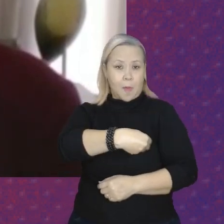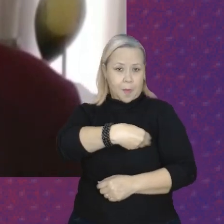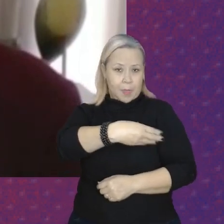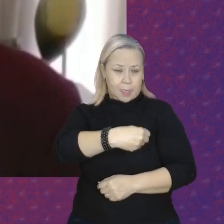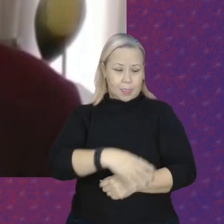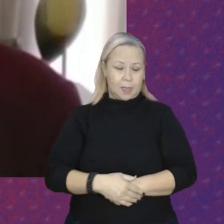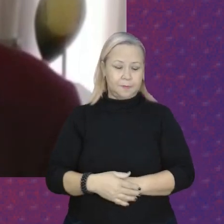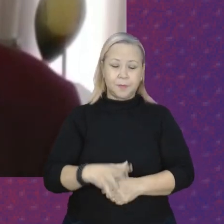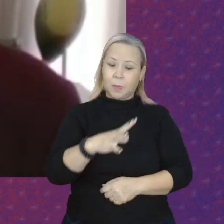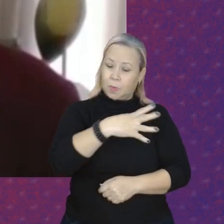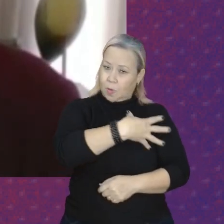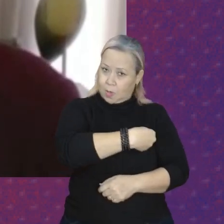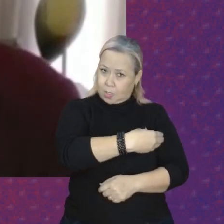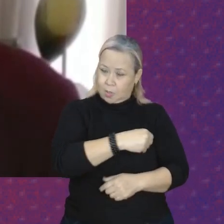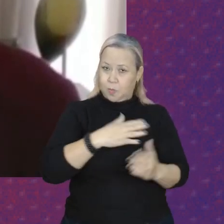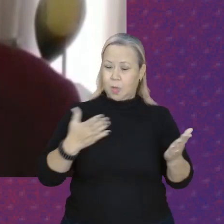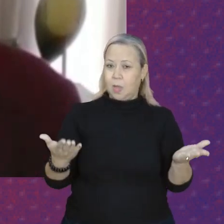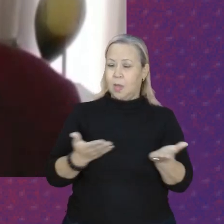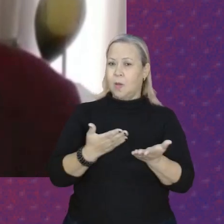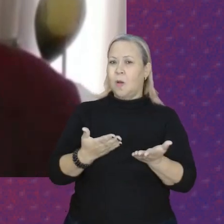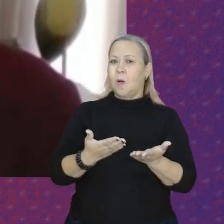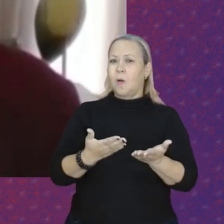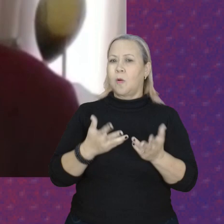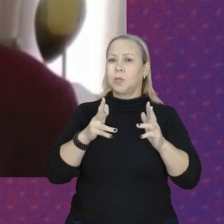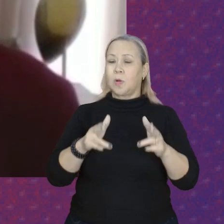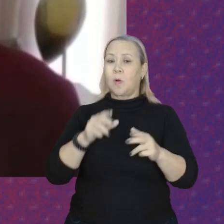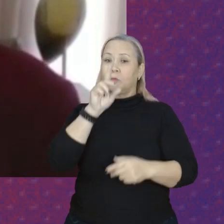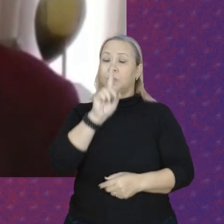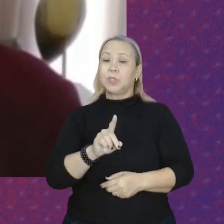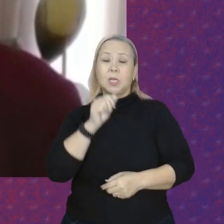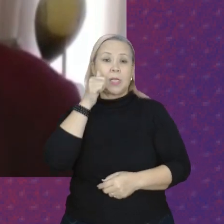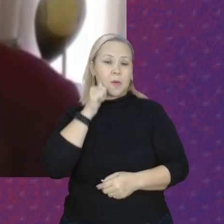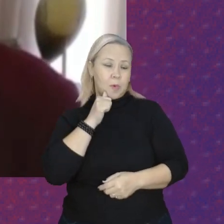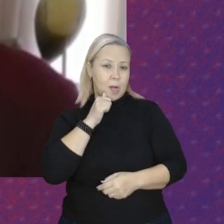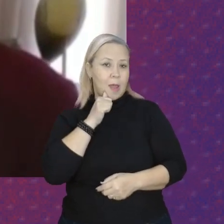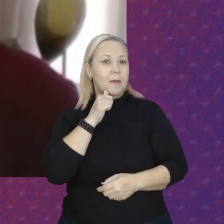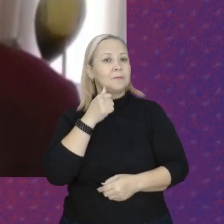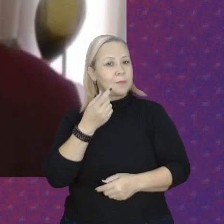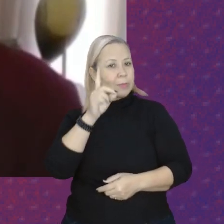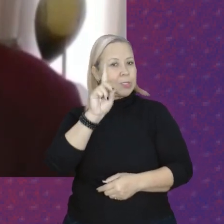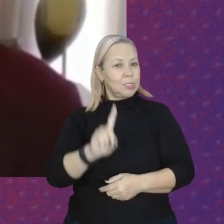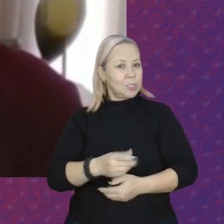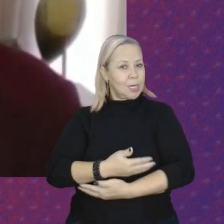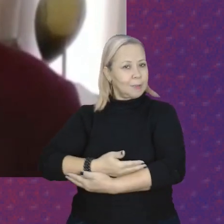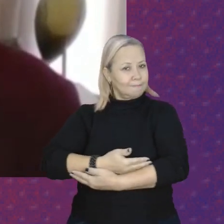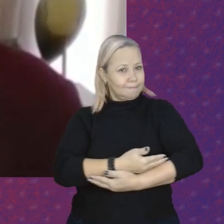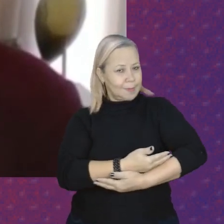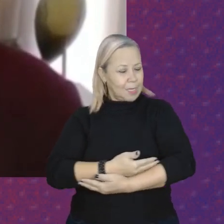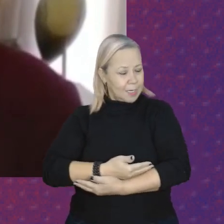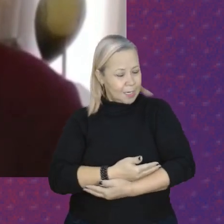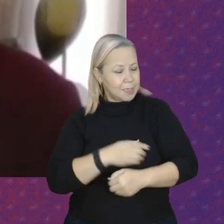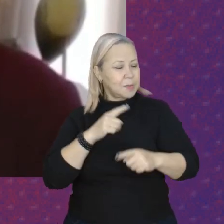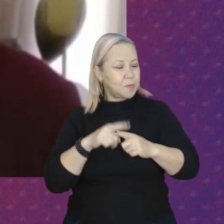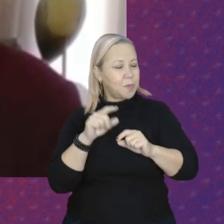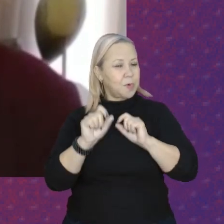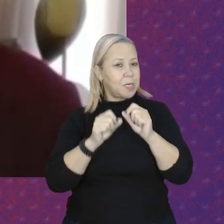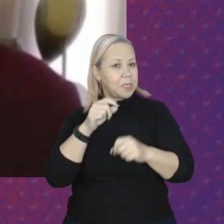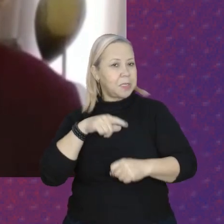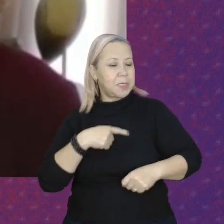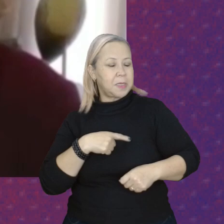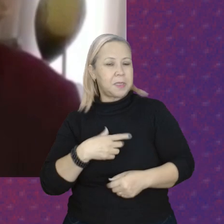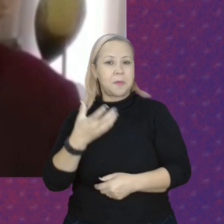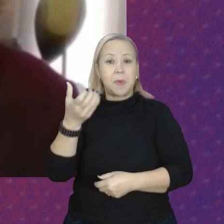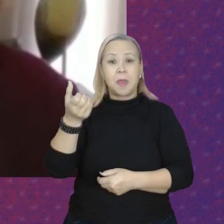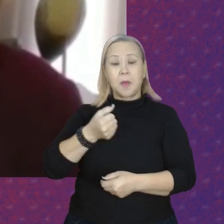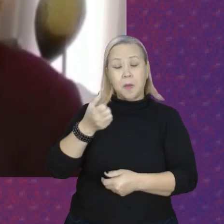O aleitamento hoje é tido como um direito da mulher e da criança, porque ele traz também muitos benefícios